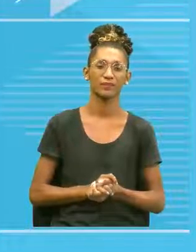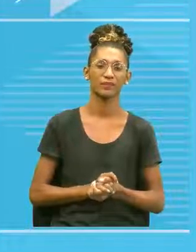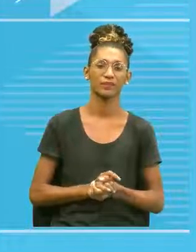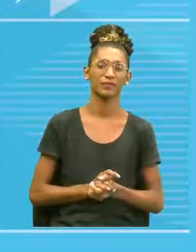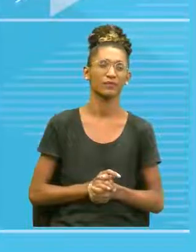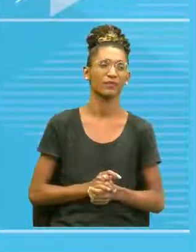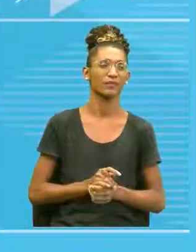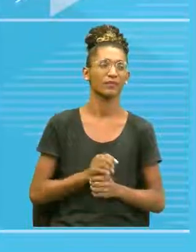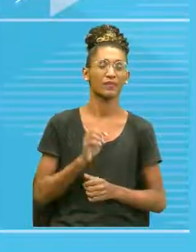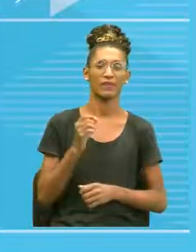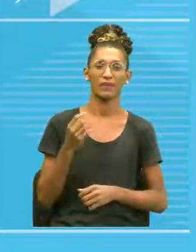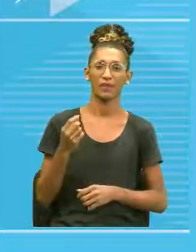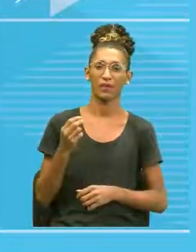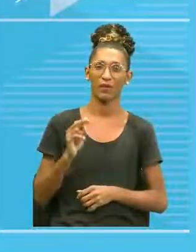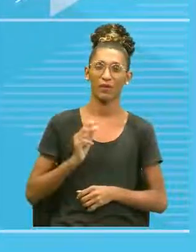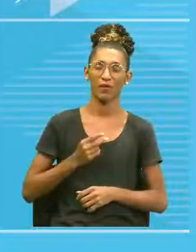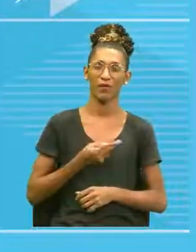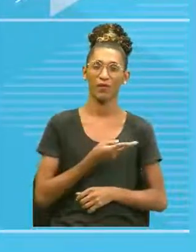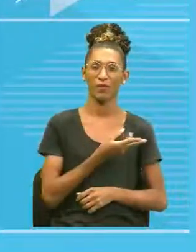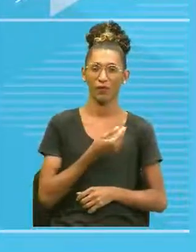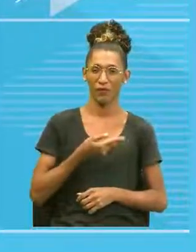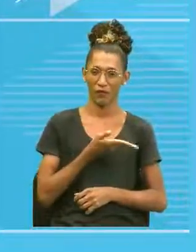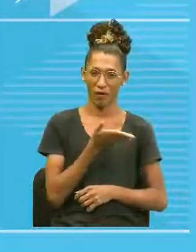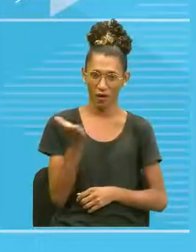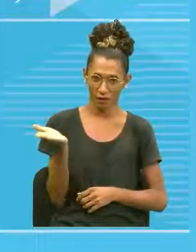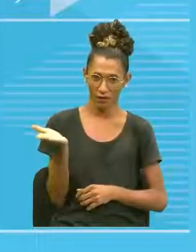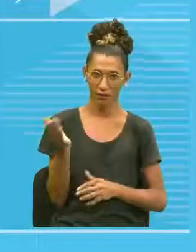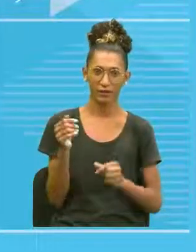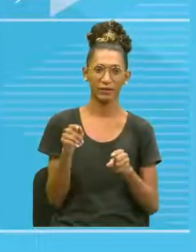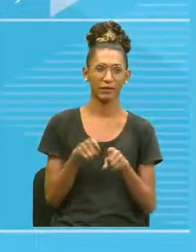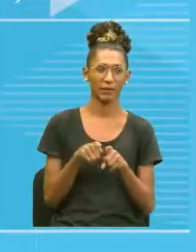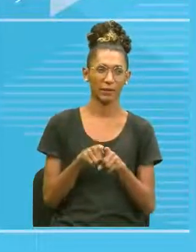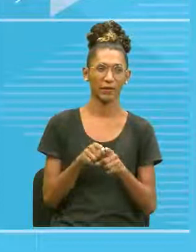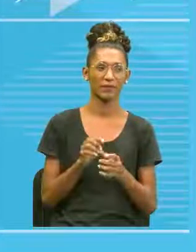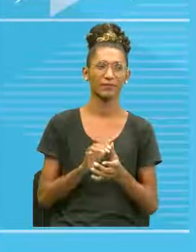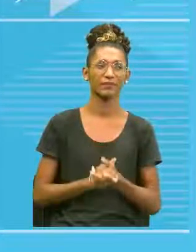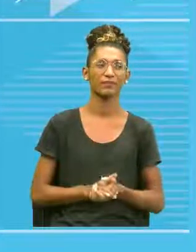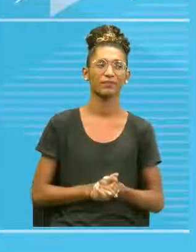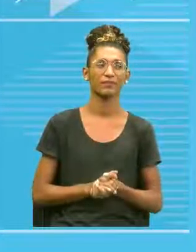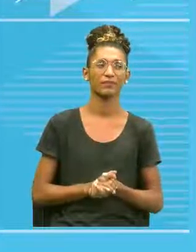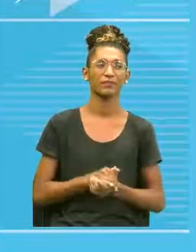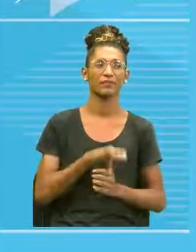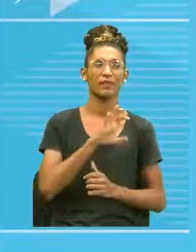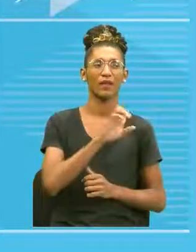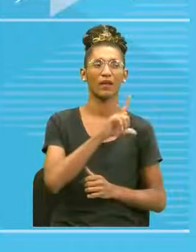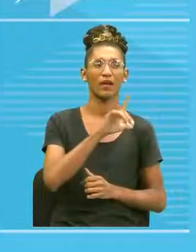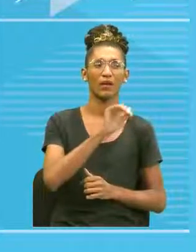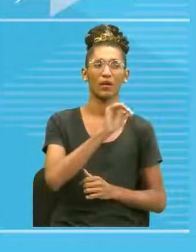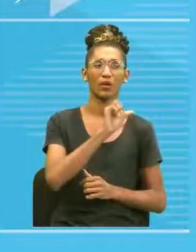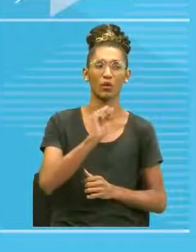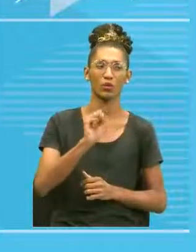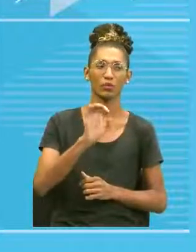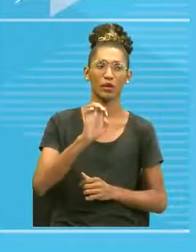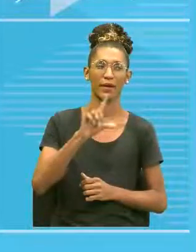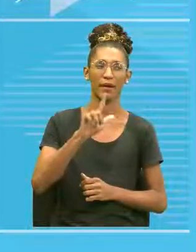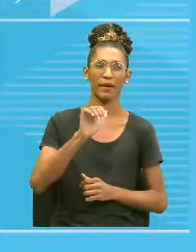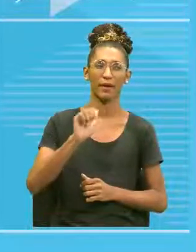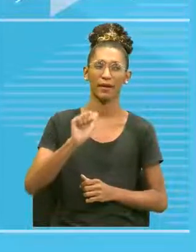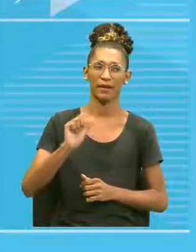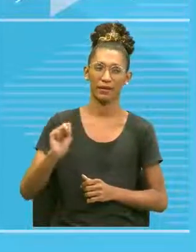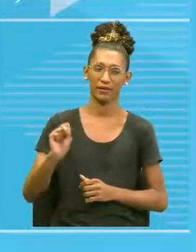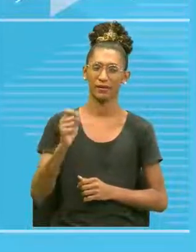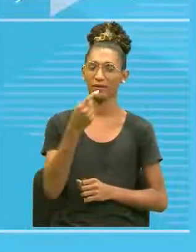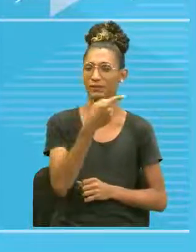Quem gostou outros voos outras a vias bom beijos é dias e os seres